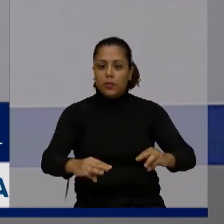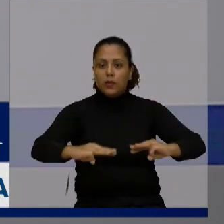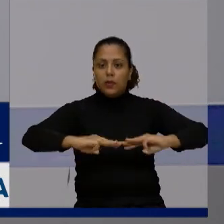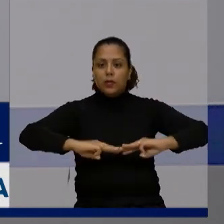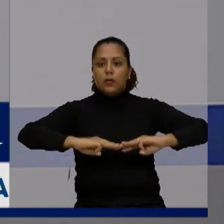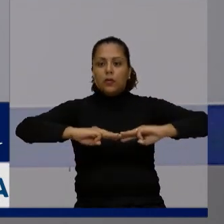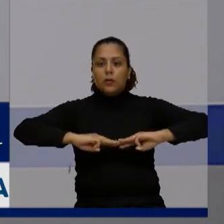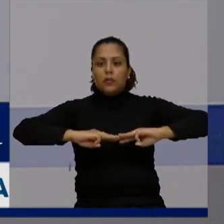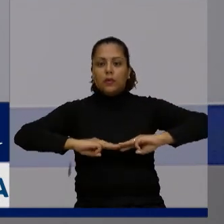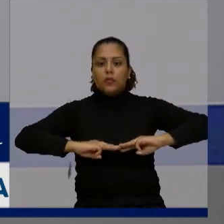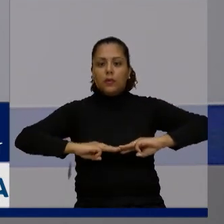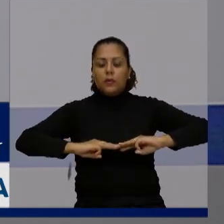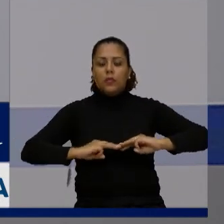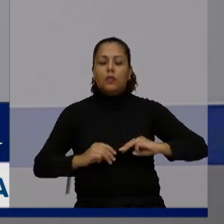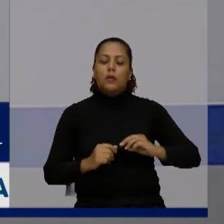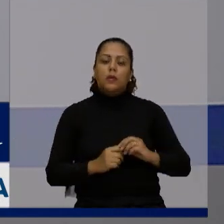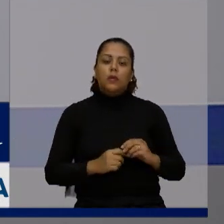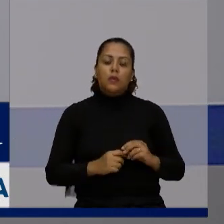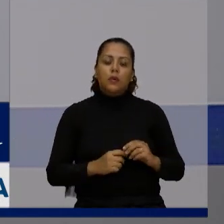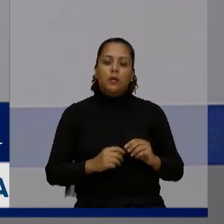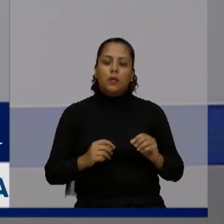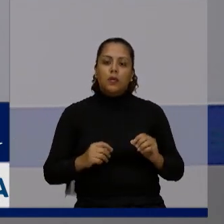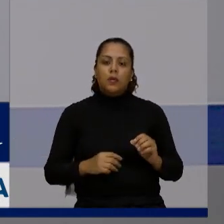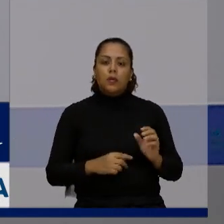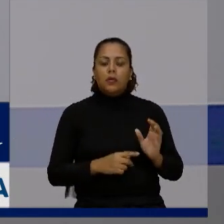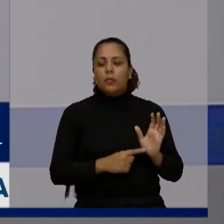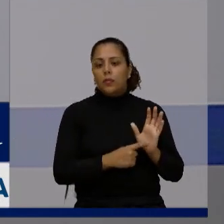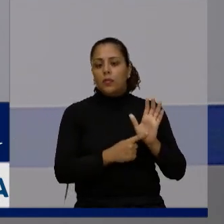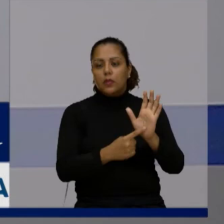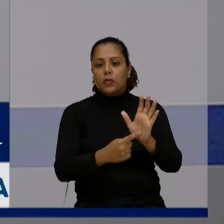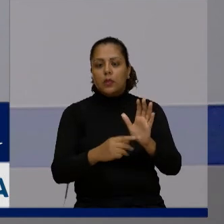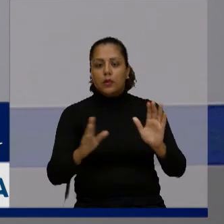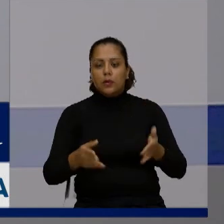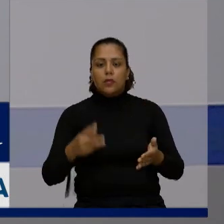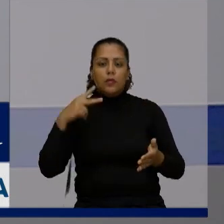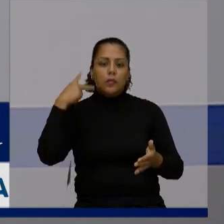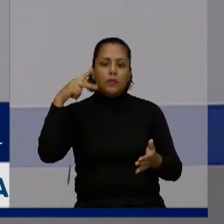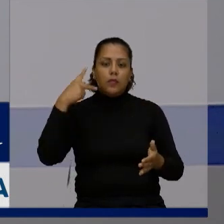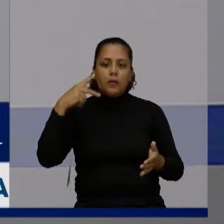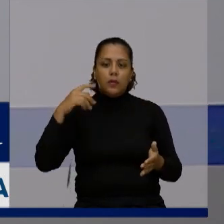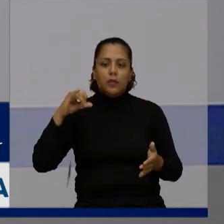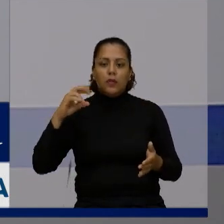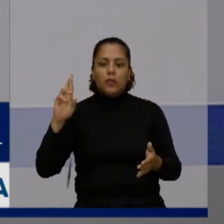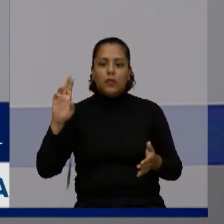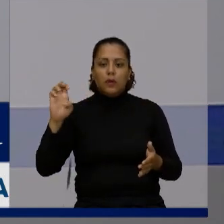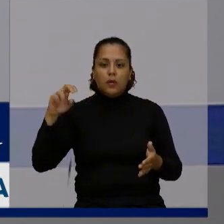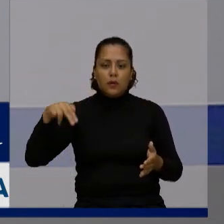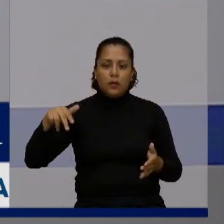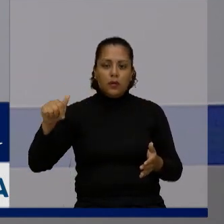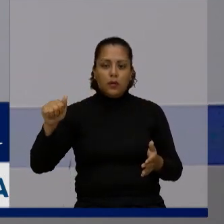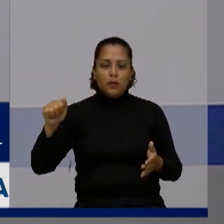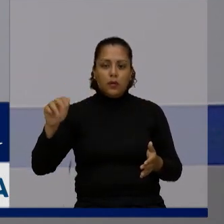que sofreram destaque pelo vereador Renato Santiago.